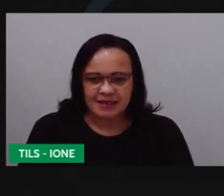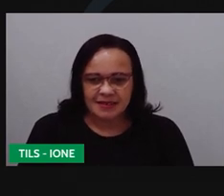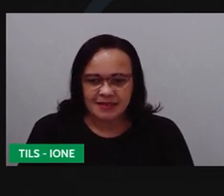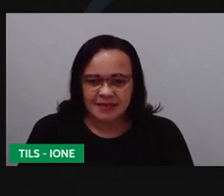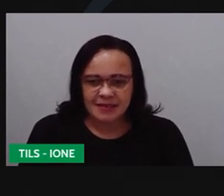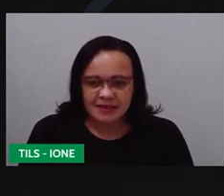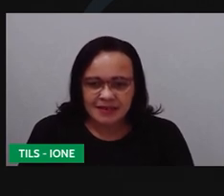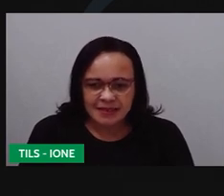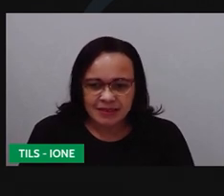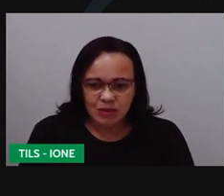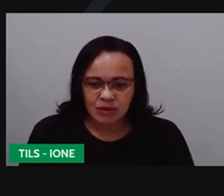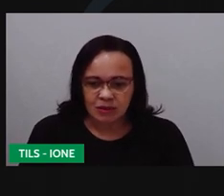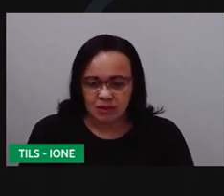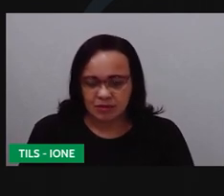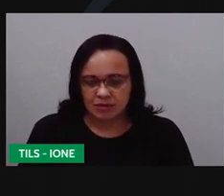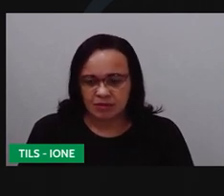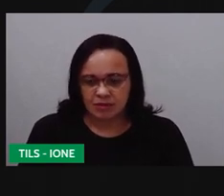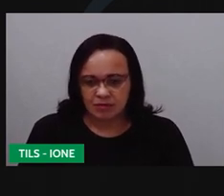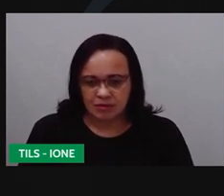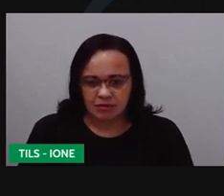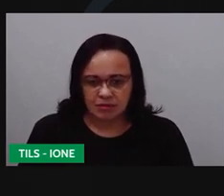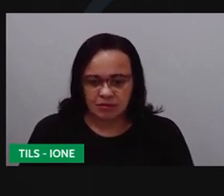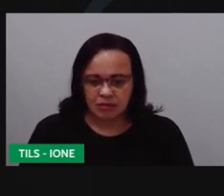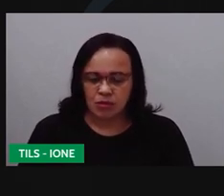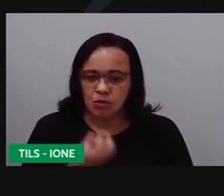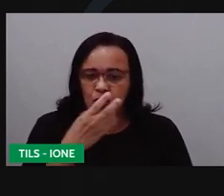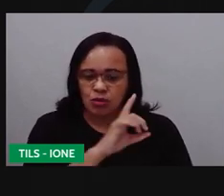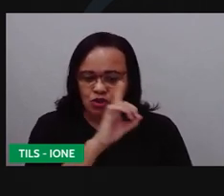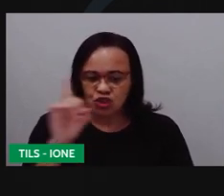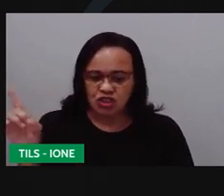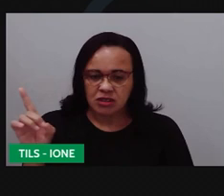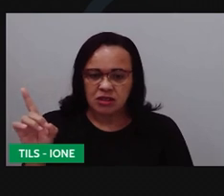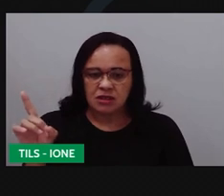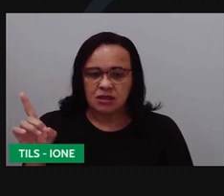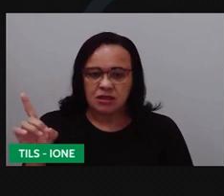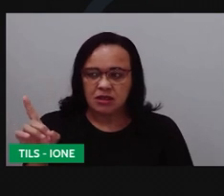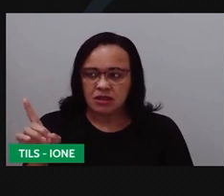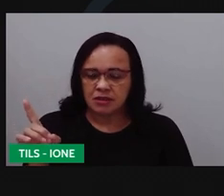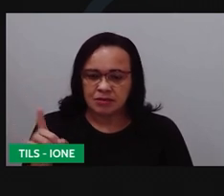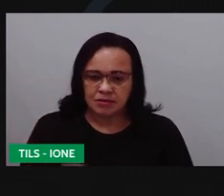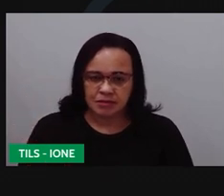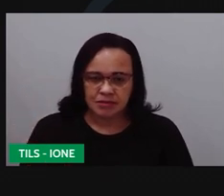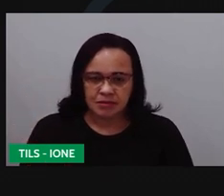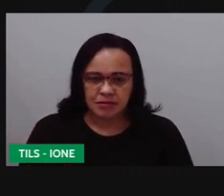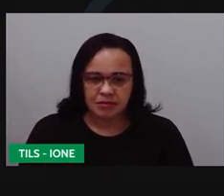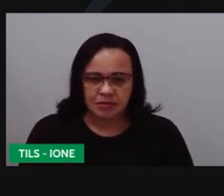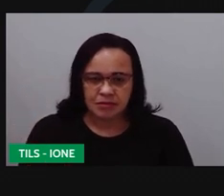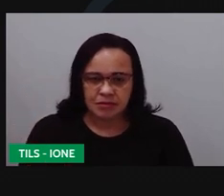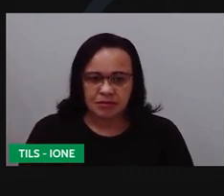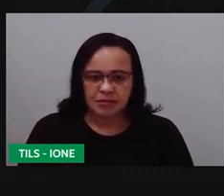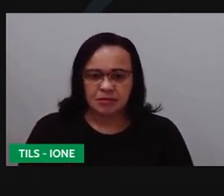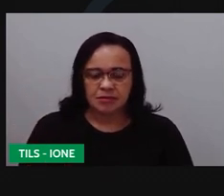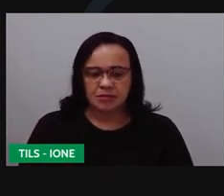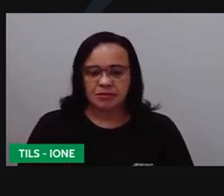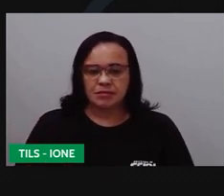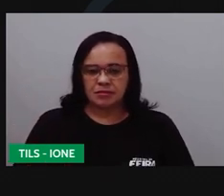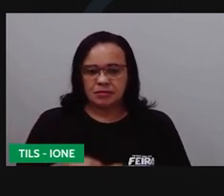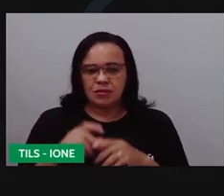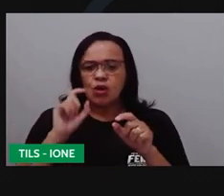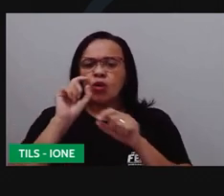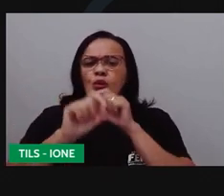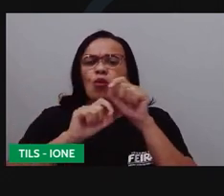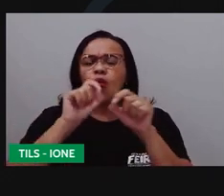Aula de matemática. Bom dia, turma. Tudo bem? No dia a dia, temos